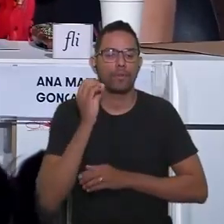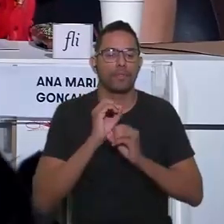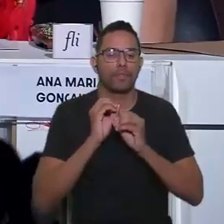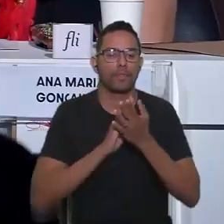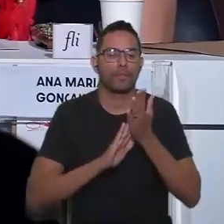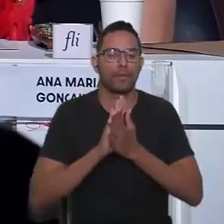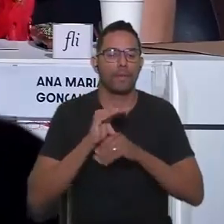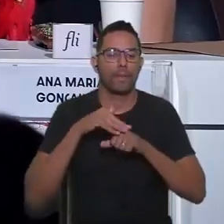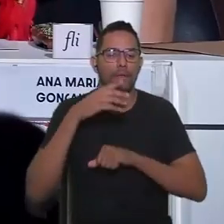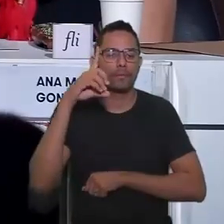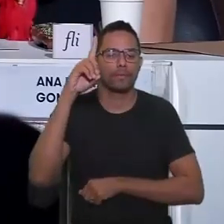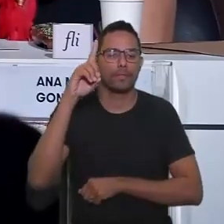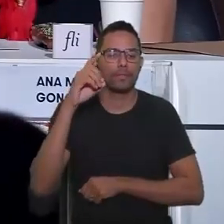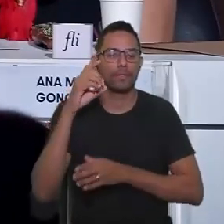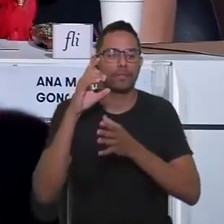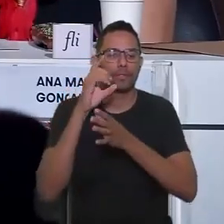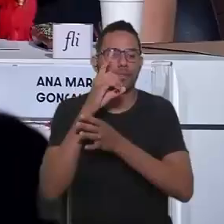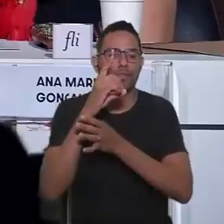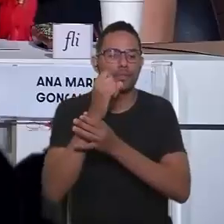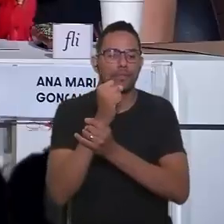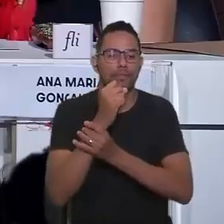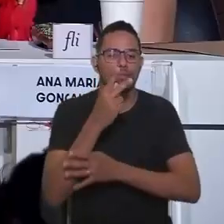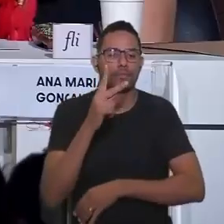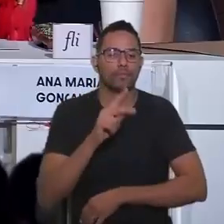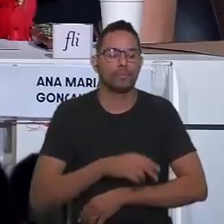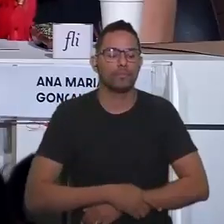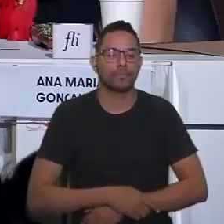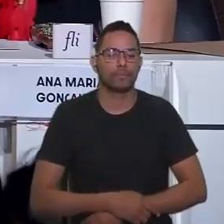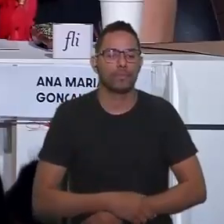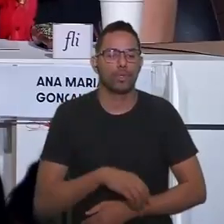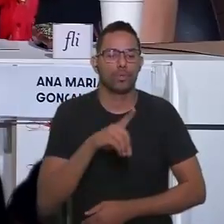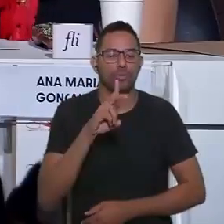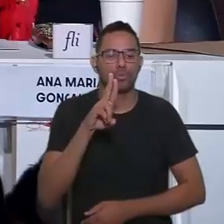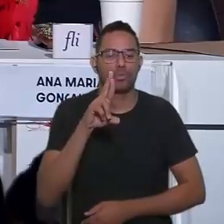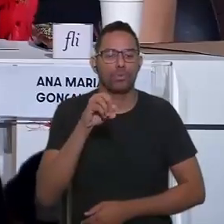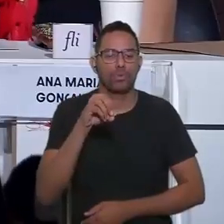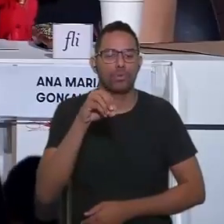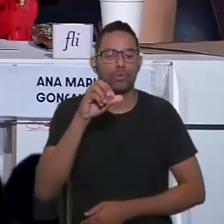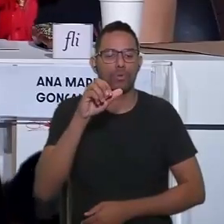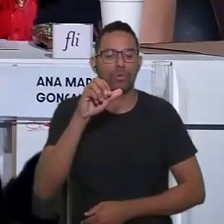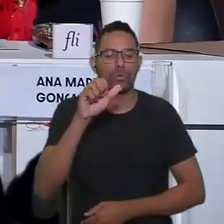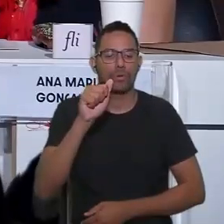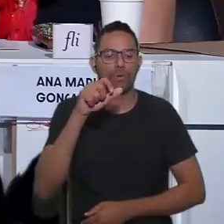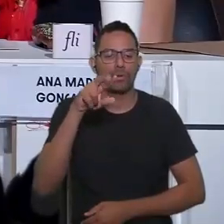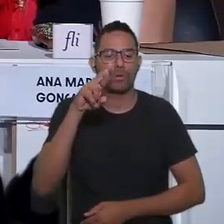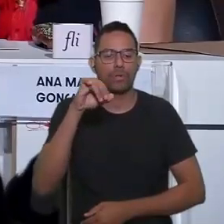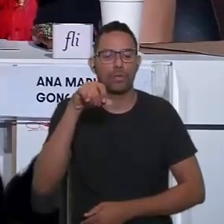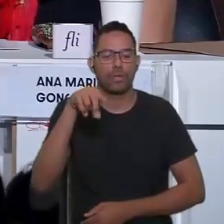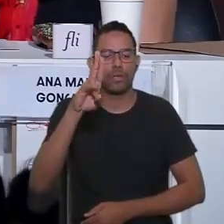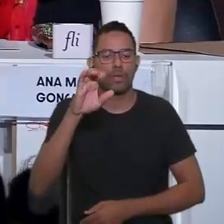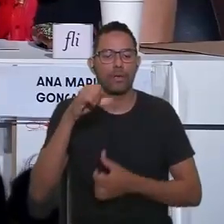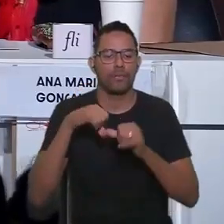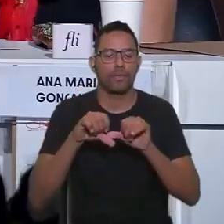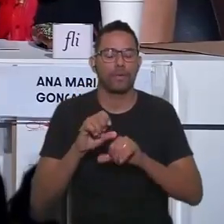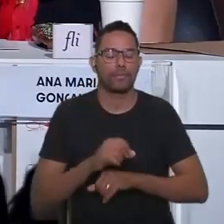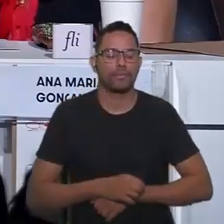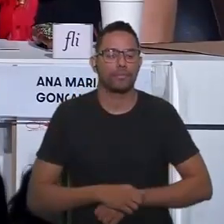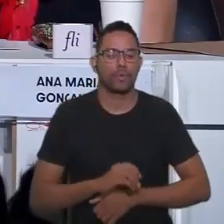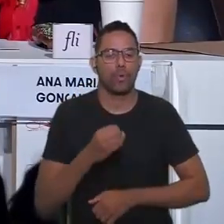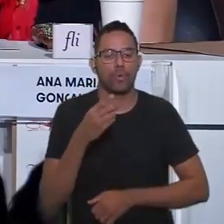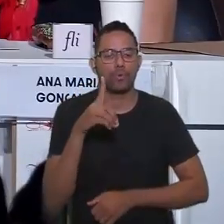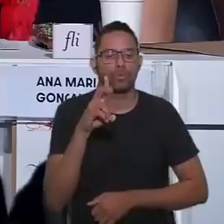morrerás mais, os deuses te segurarão. Ou Durorike, fica, tu serás mimada. Ou